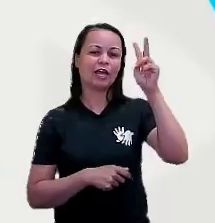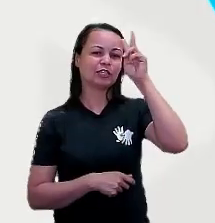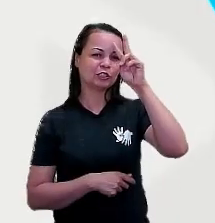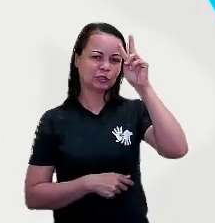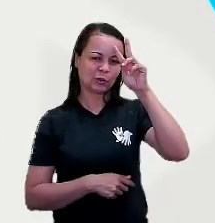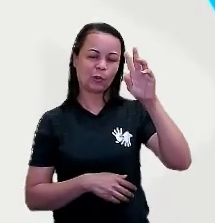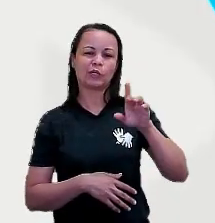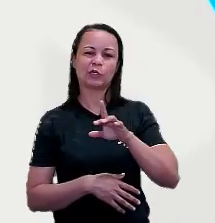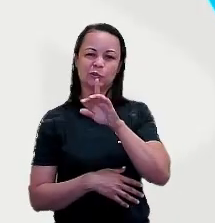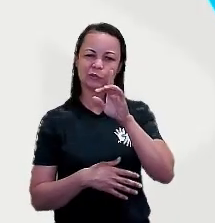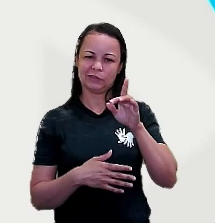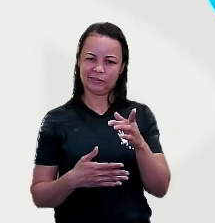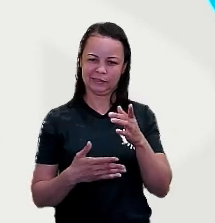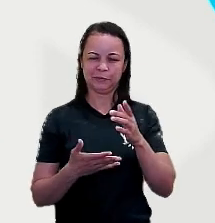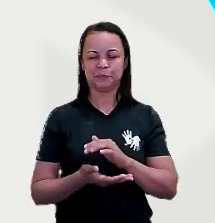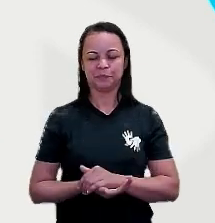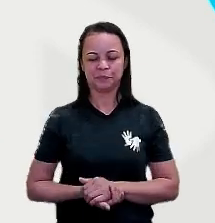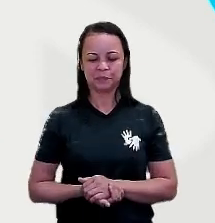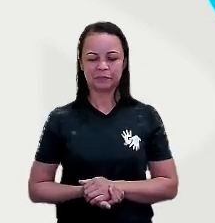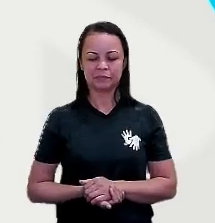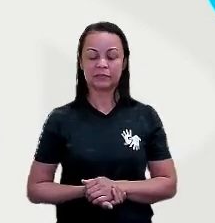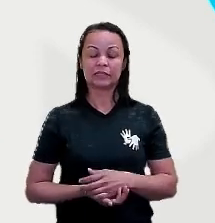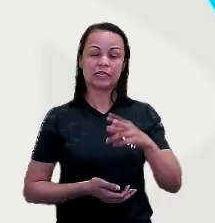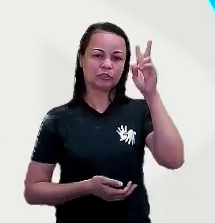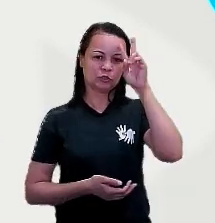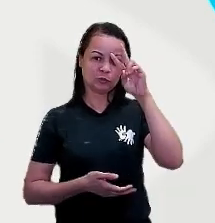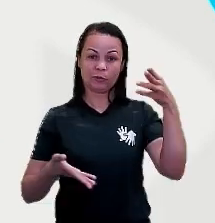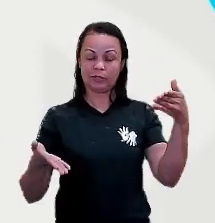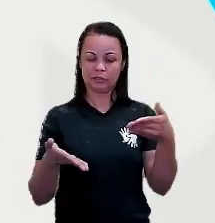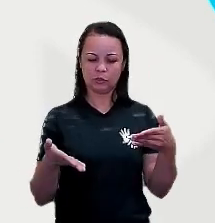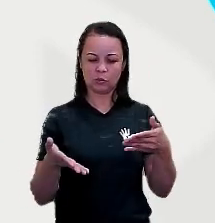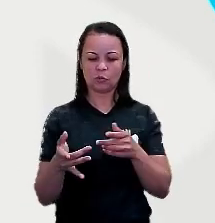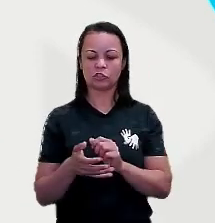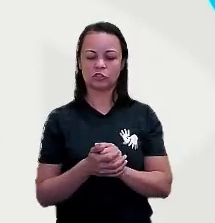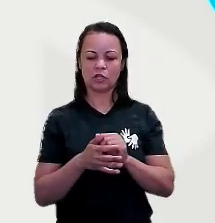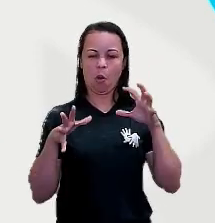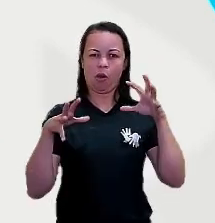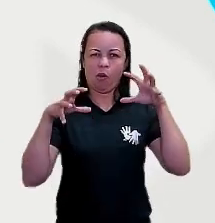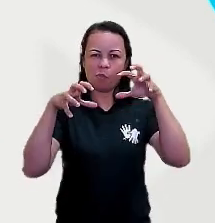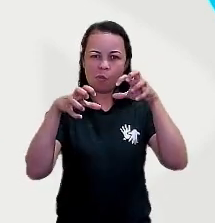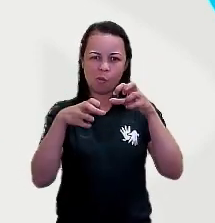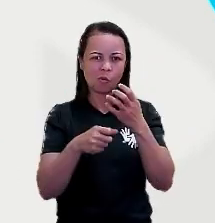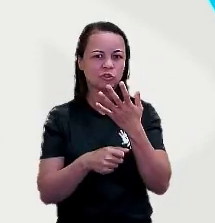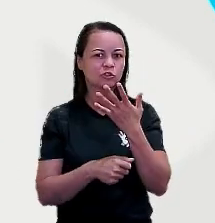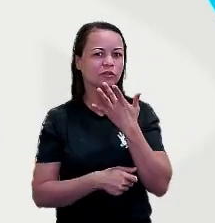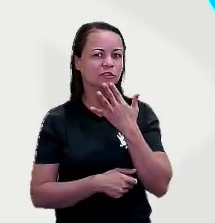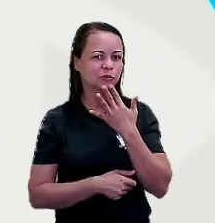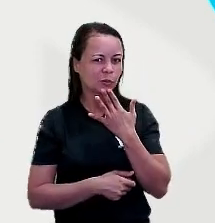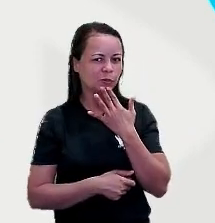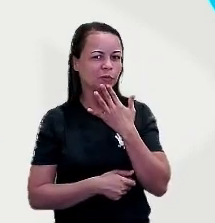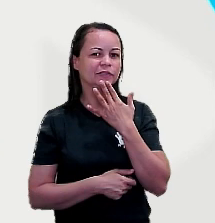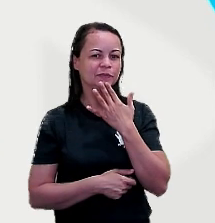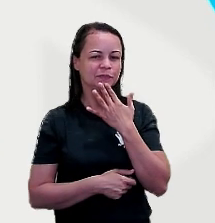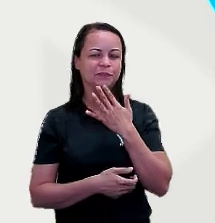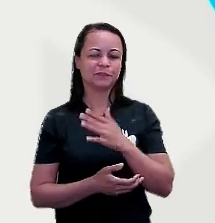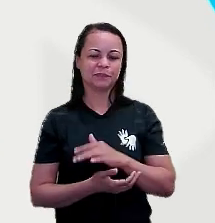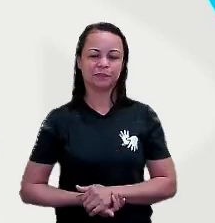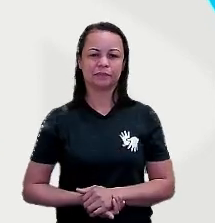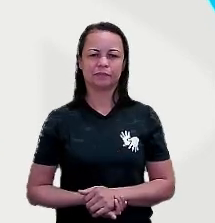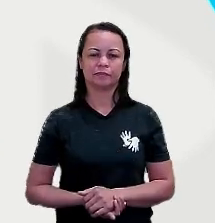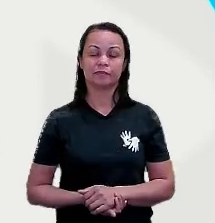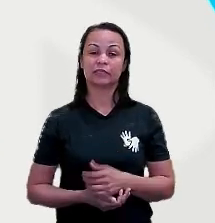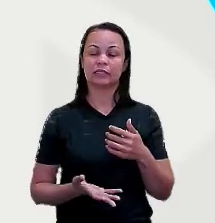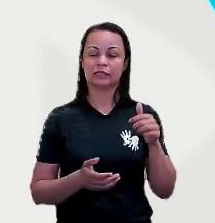do dia. E a história de hoje é O Monstro das Cores, tá?